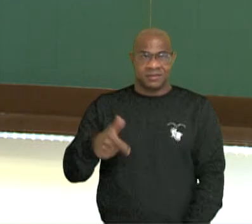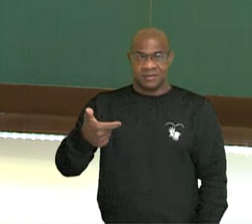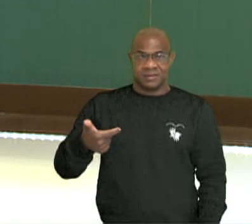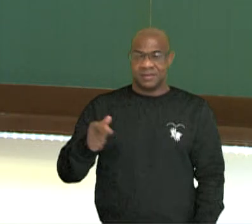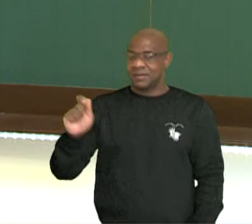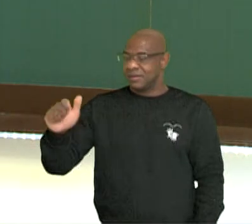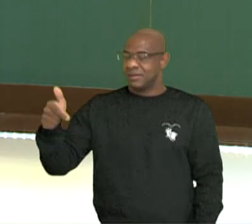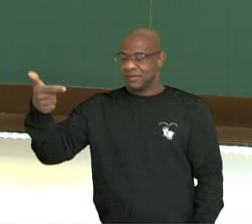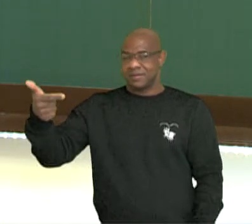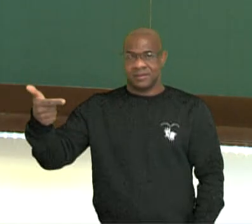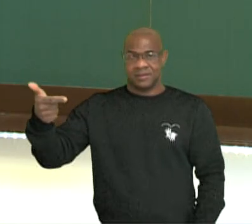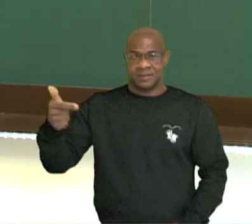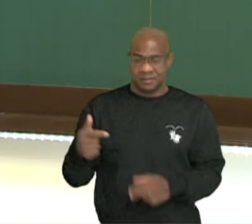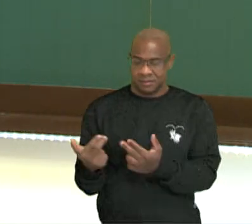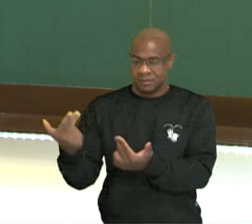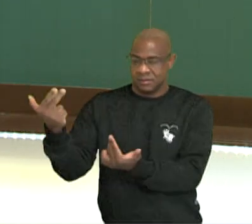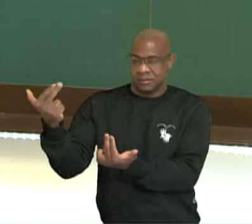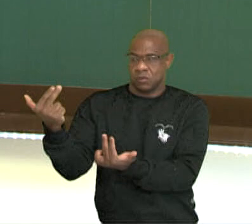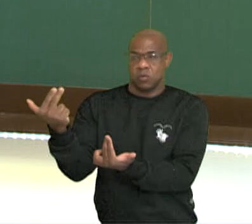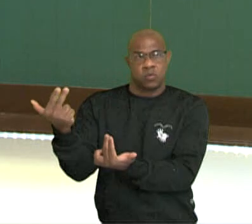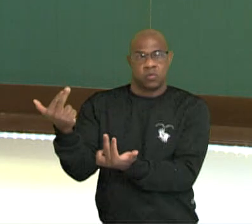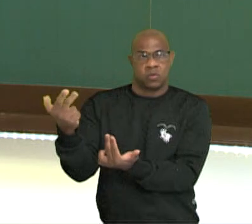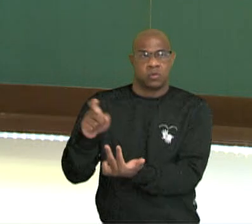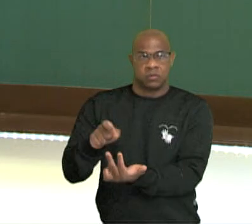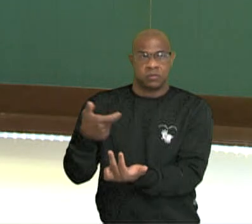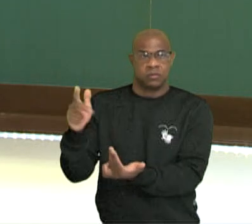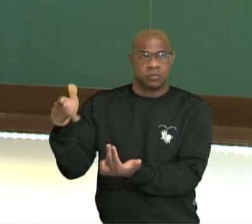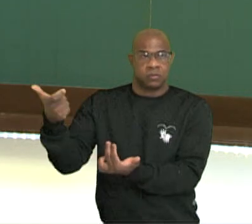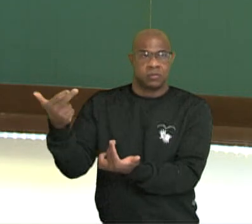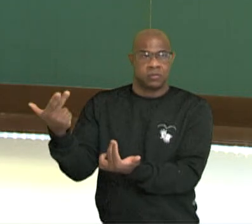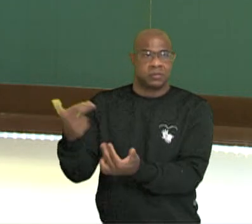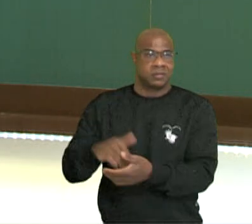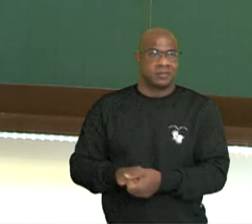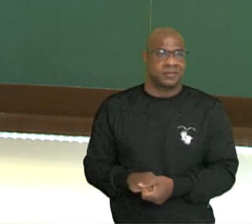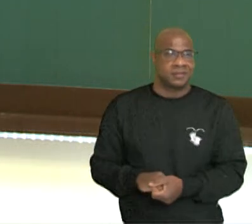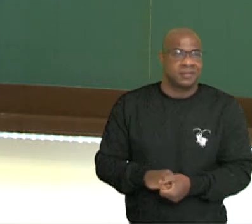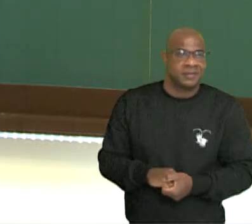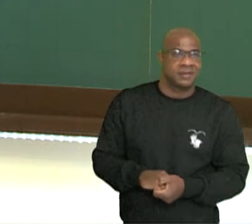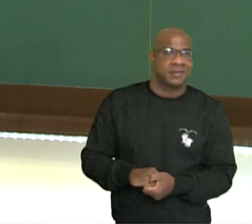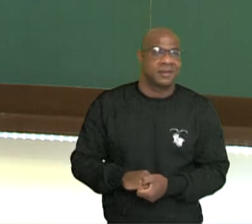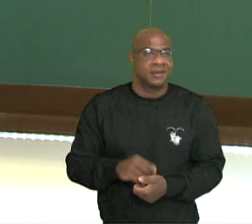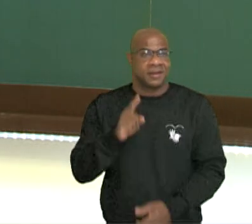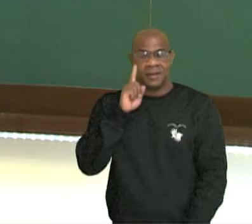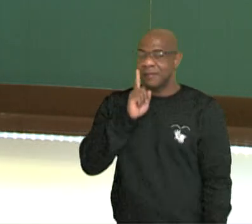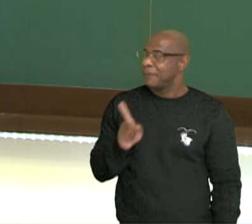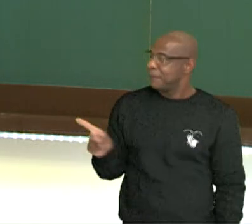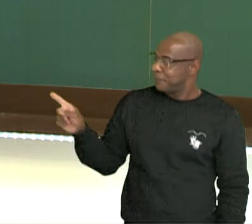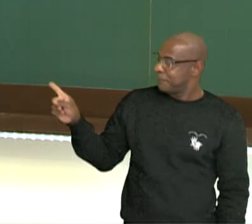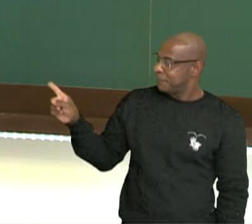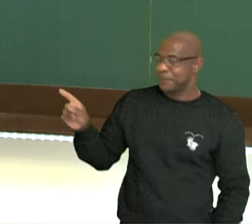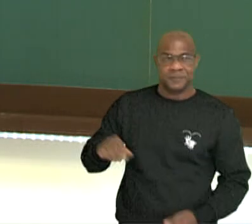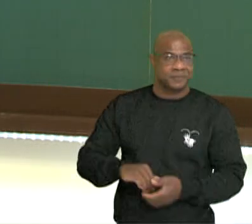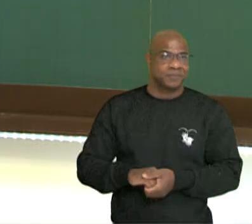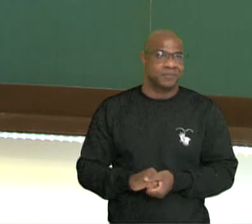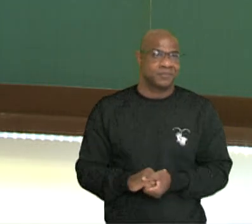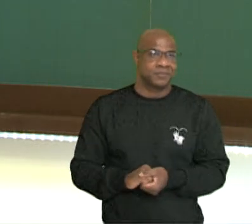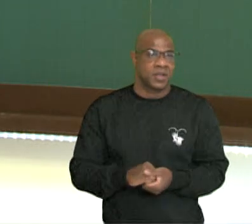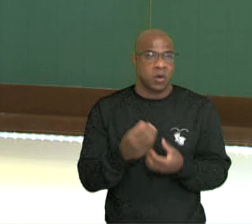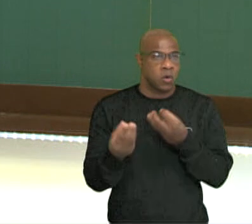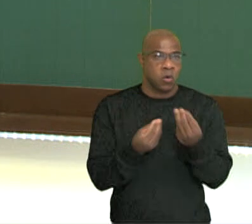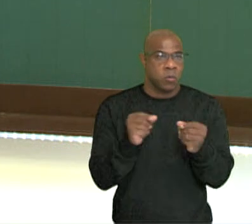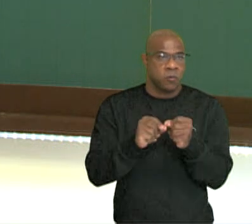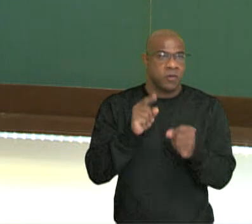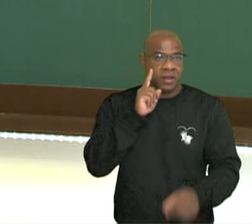base e a altura são iguais, é um quadrado. Área do quadrado, lado ao quadrado, x ao